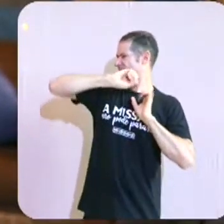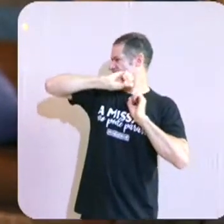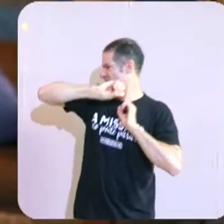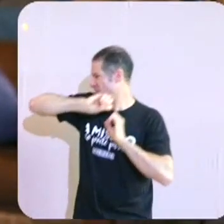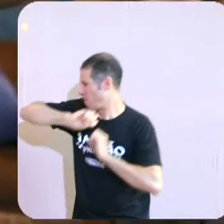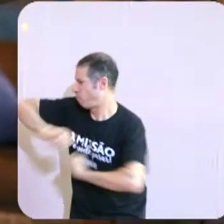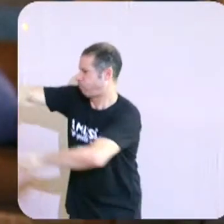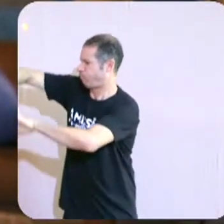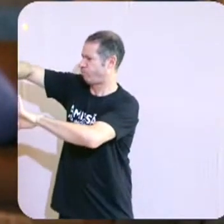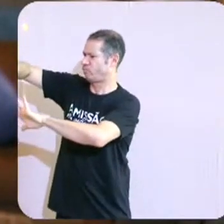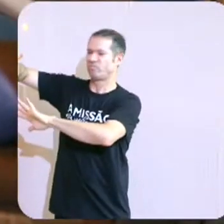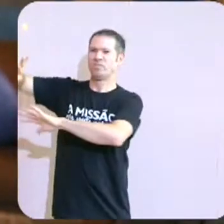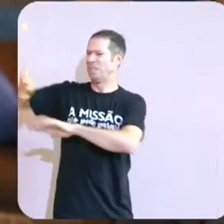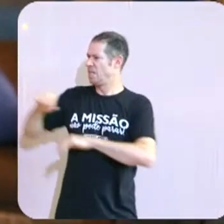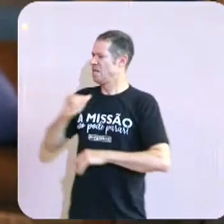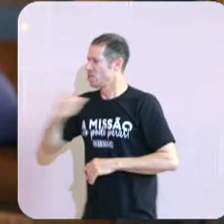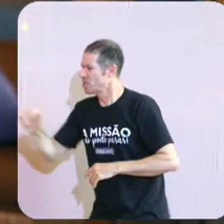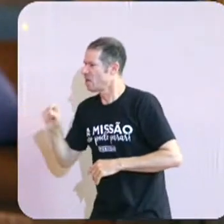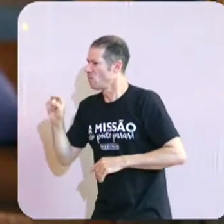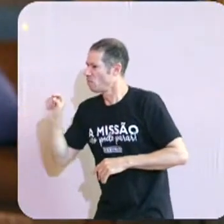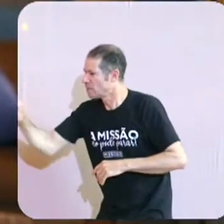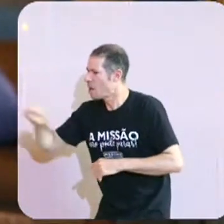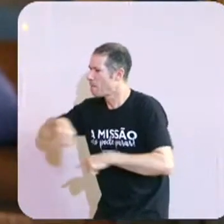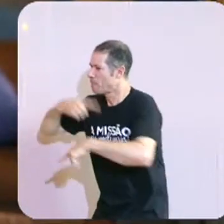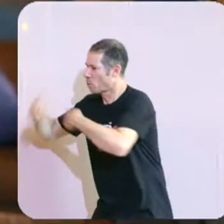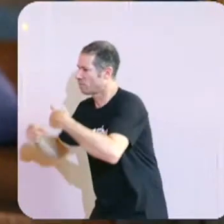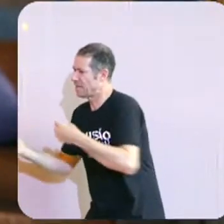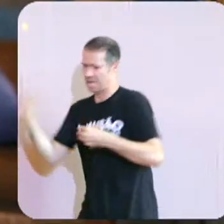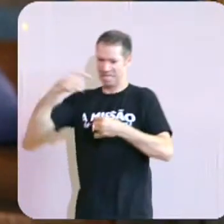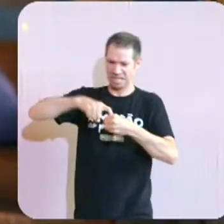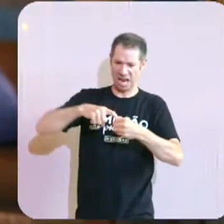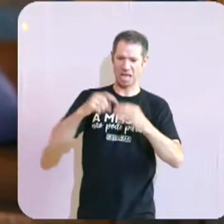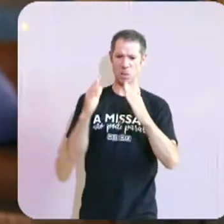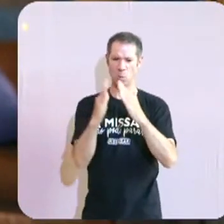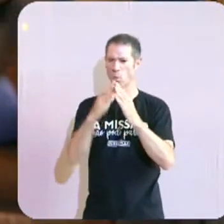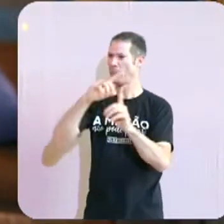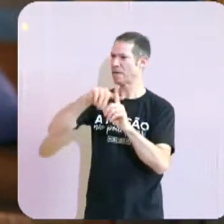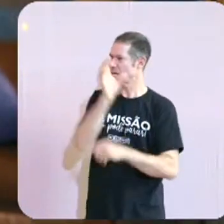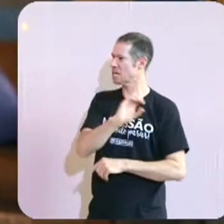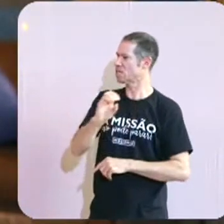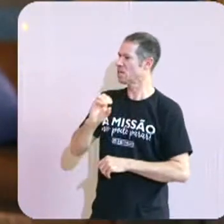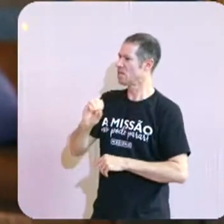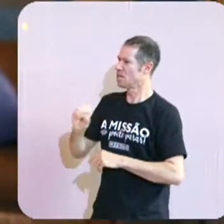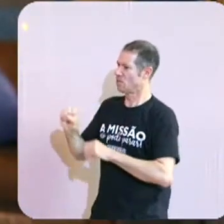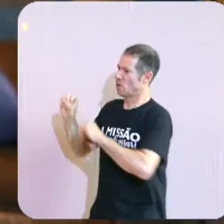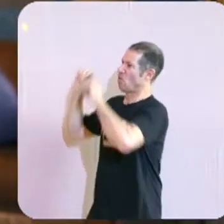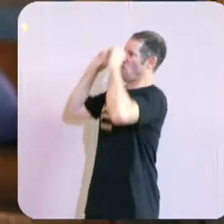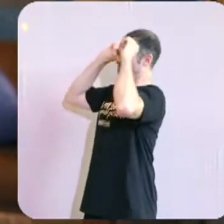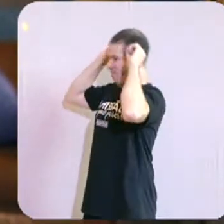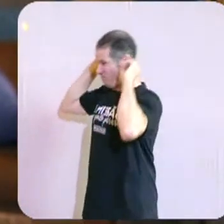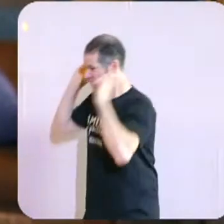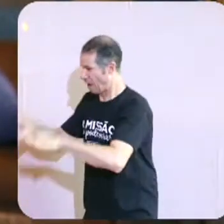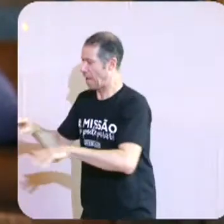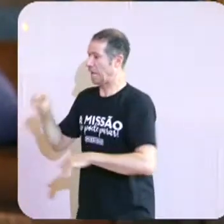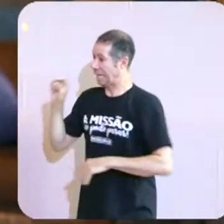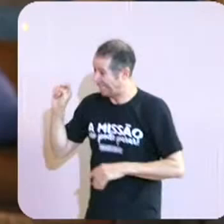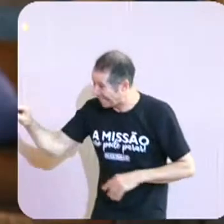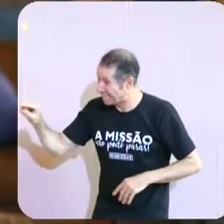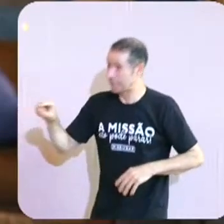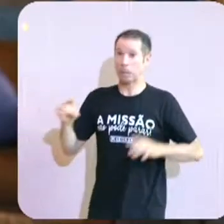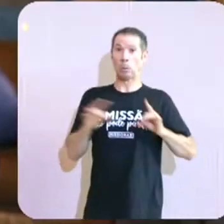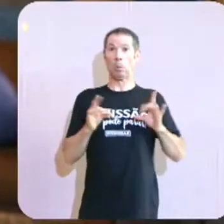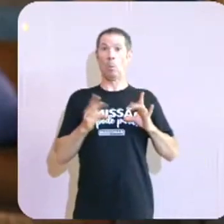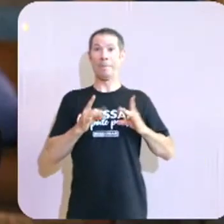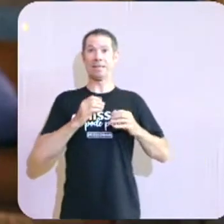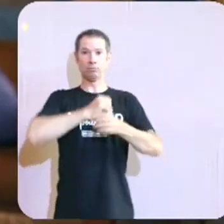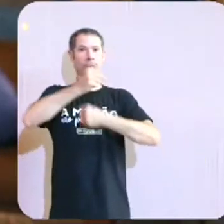menino ali na varanda, e disse assim para ele: olha, a próxima vez que você entrar numa igreja, eu vou te jogar daqui. Ele ficou com medo. Os anos